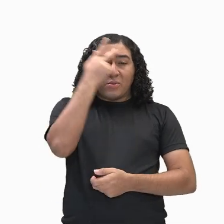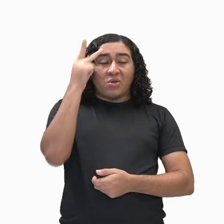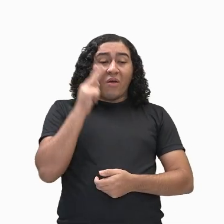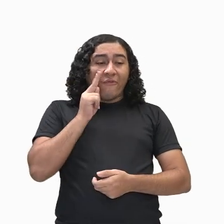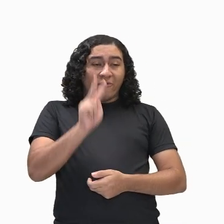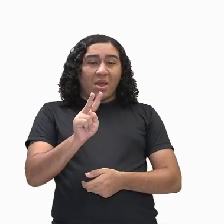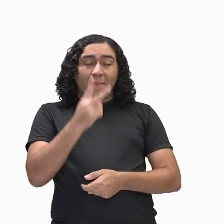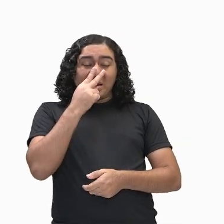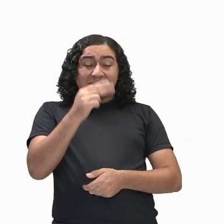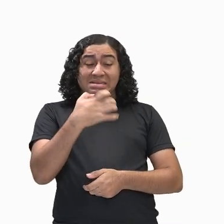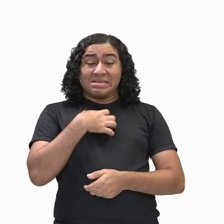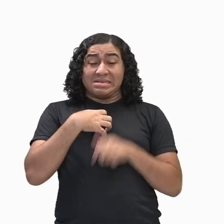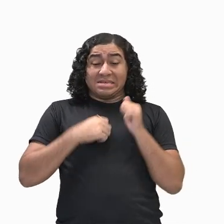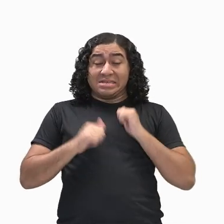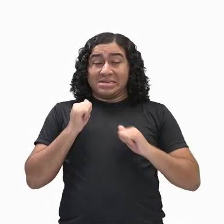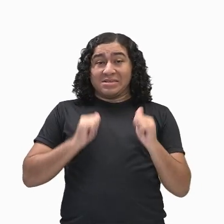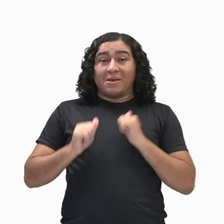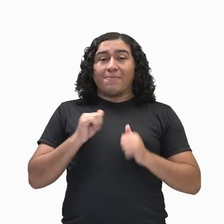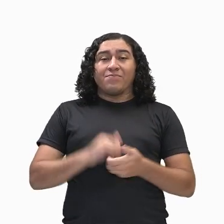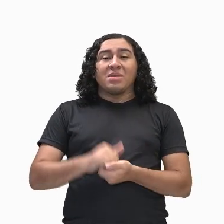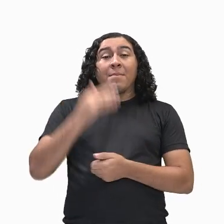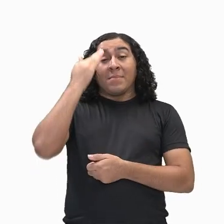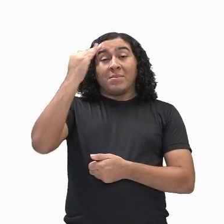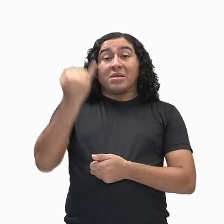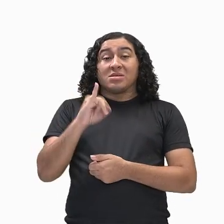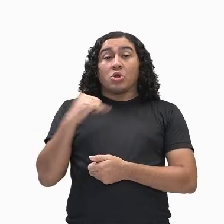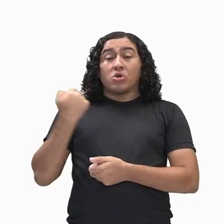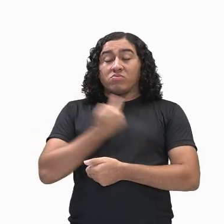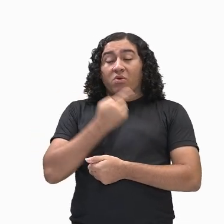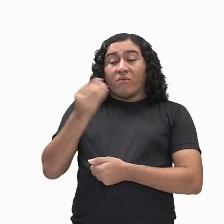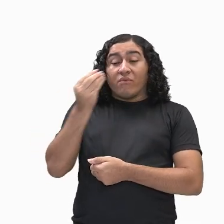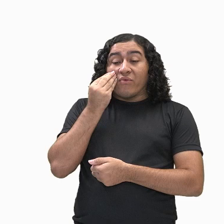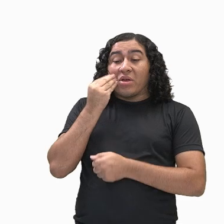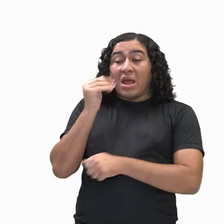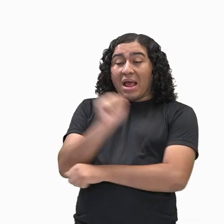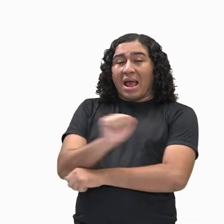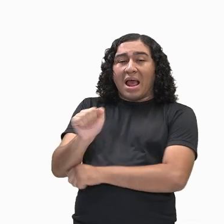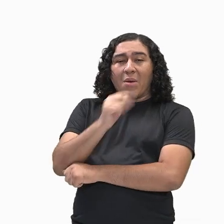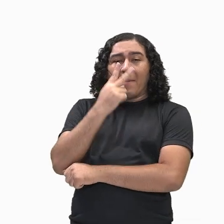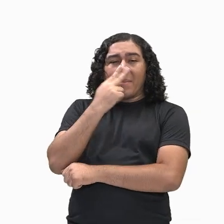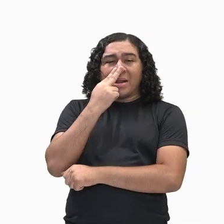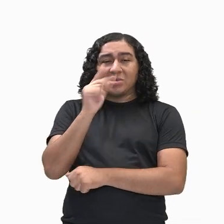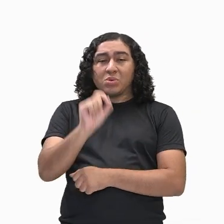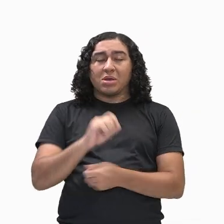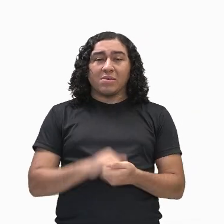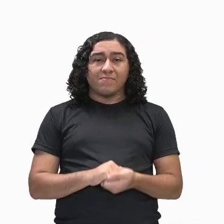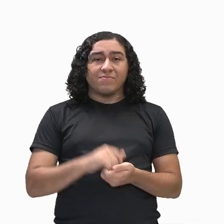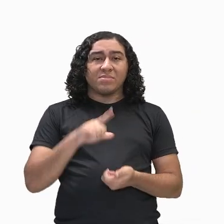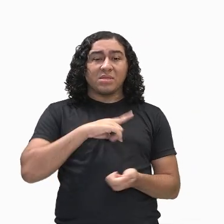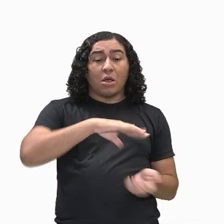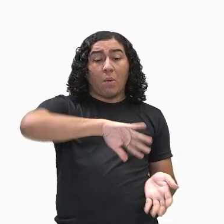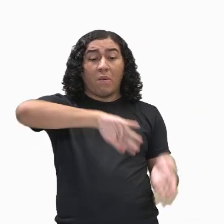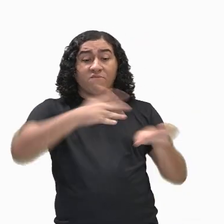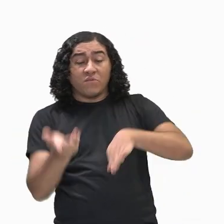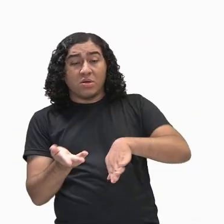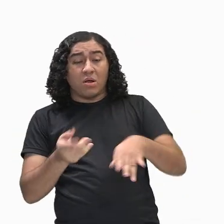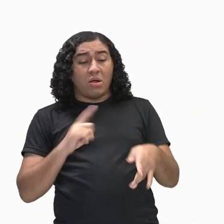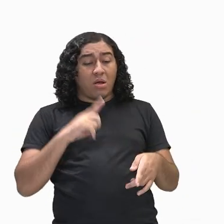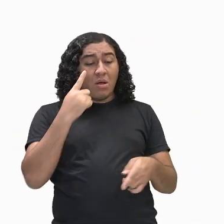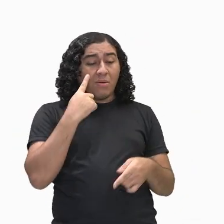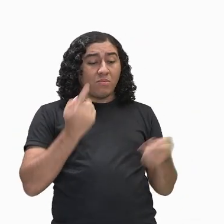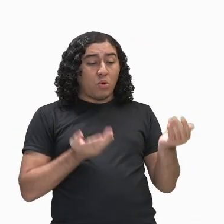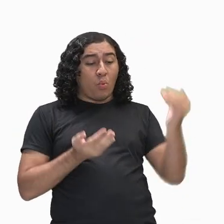incomoda, principalmente quando olhamos assim carros como se estivessem capotados. Você